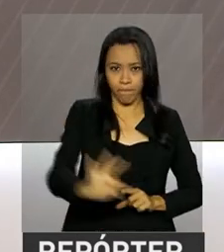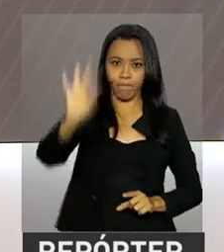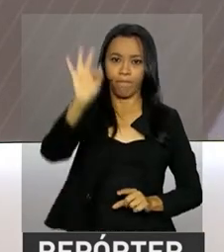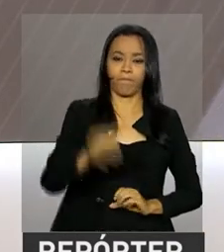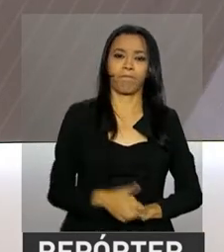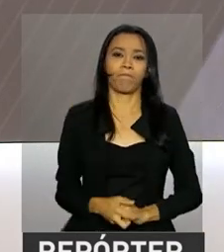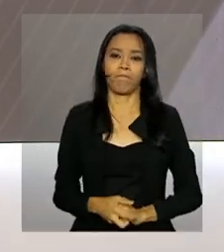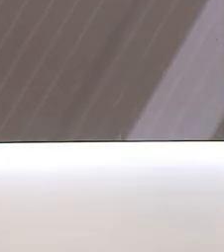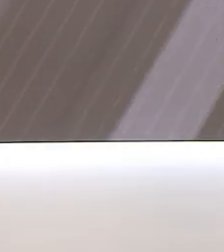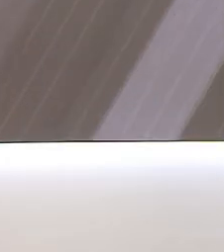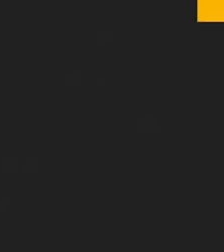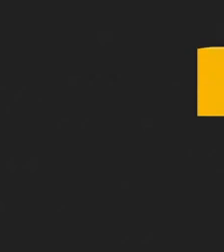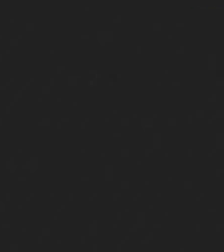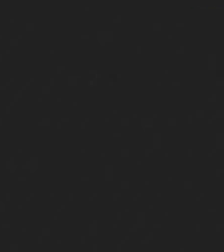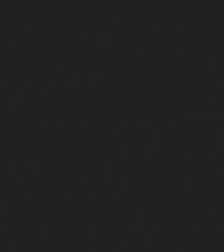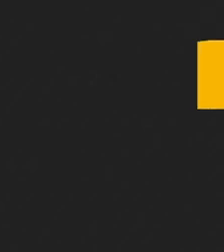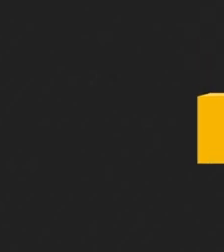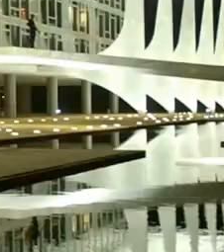federal